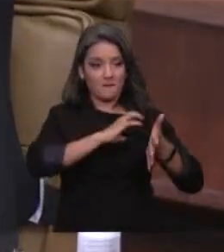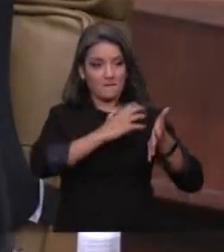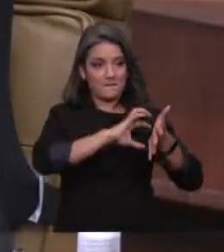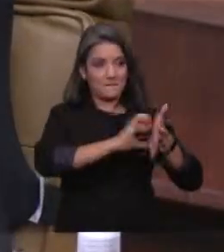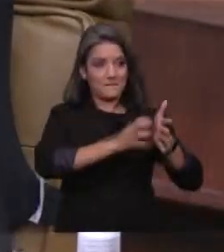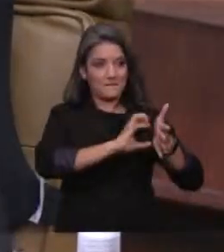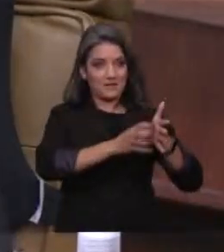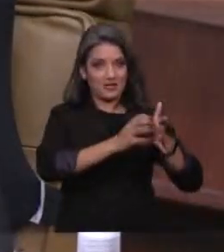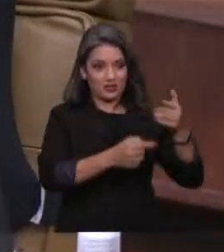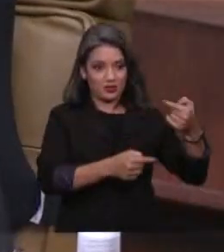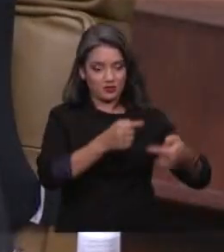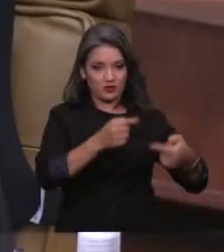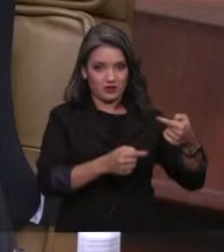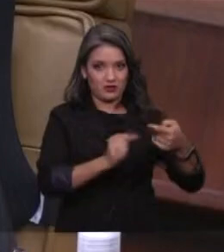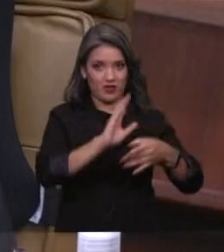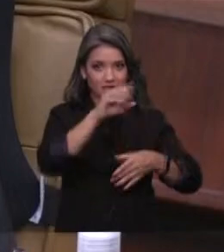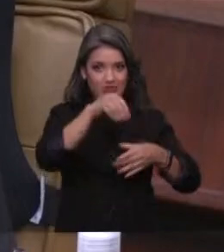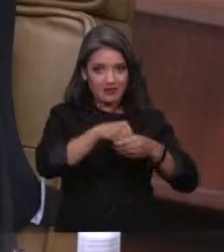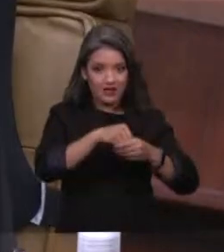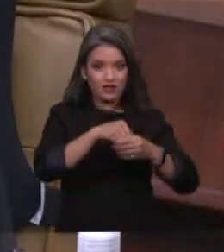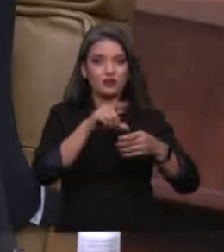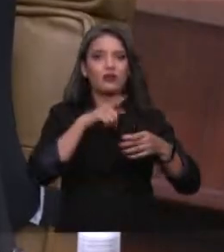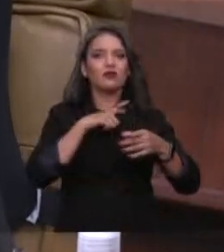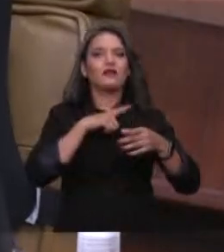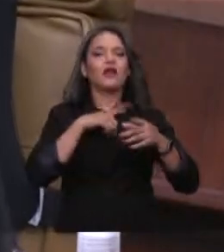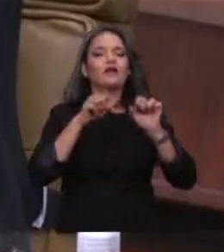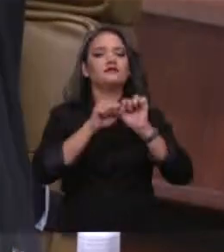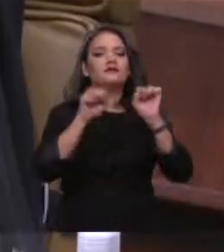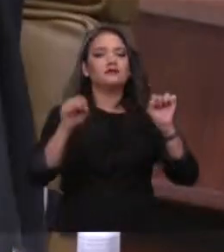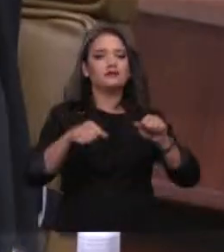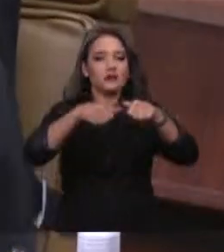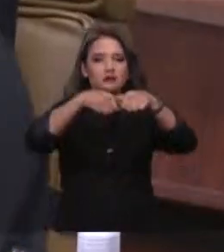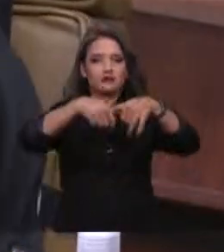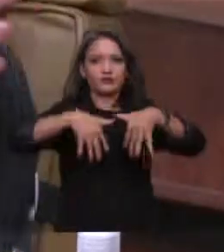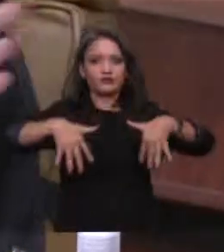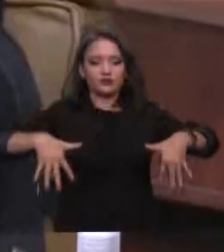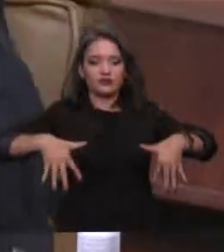sistema dentro desse partido político, qualquer que seja, que